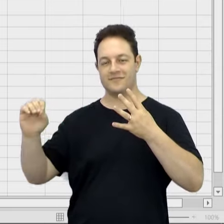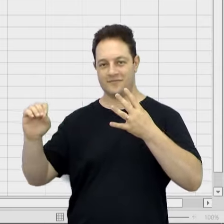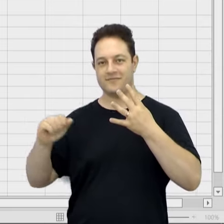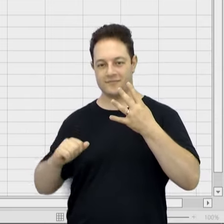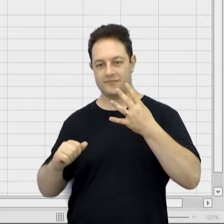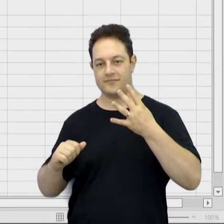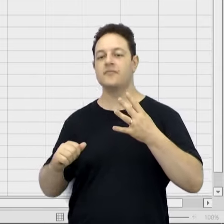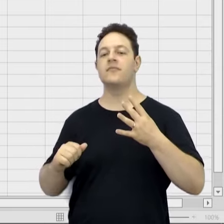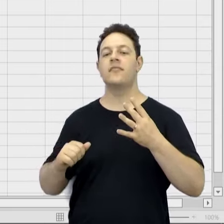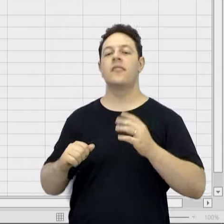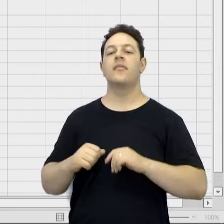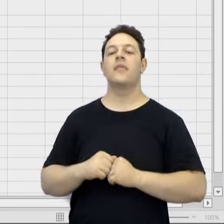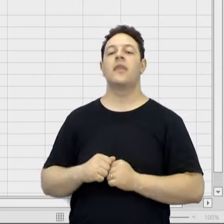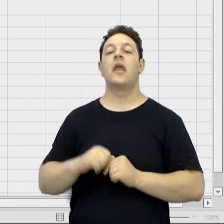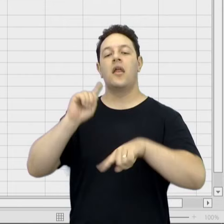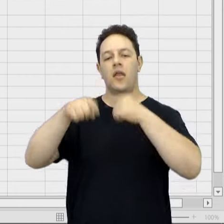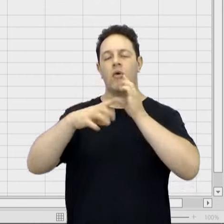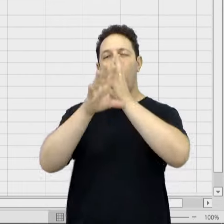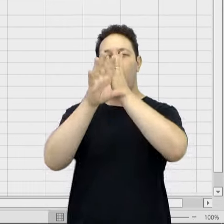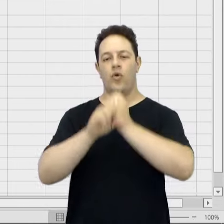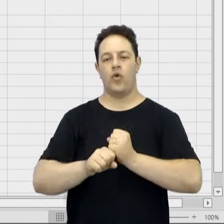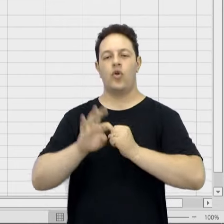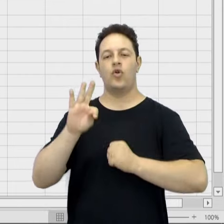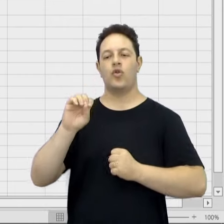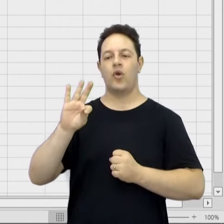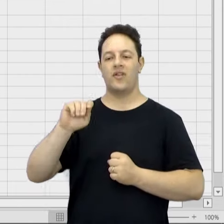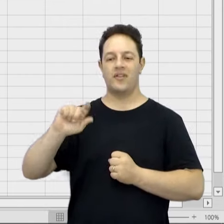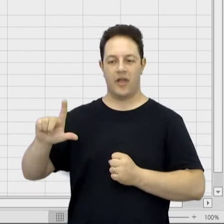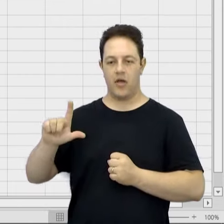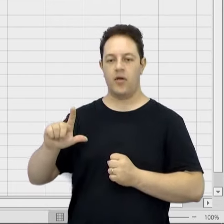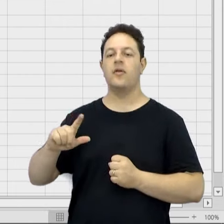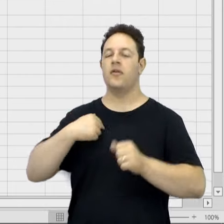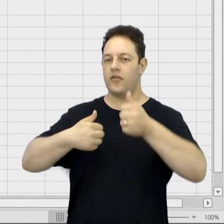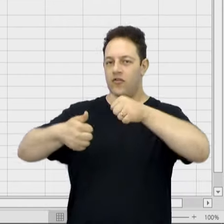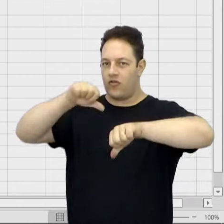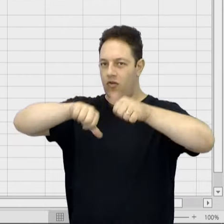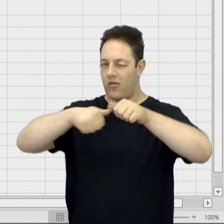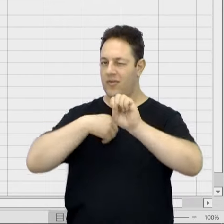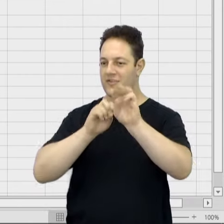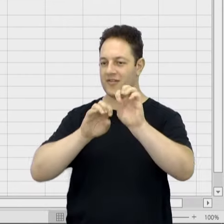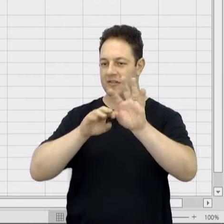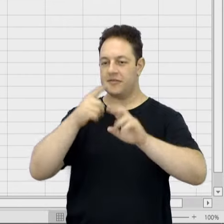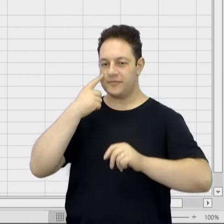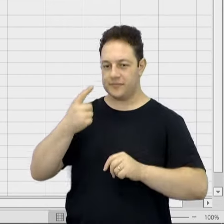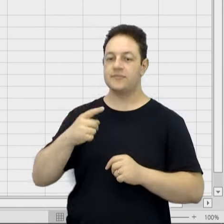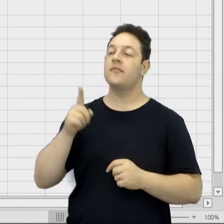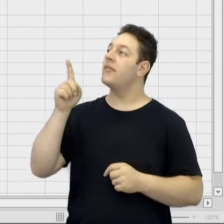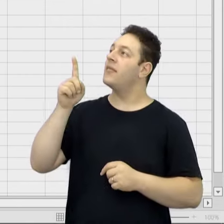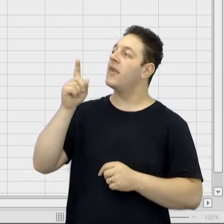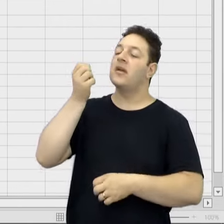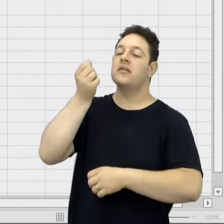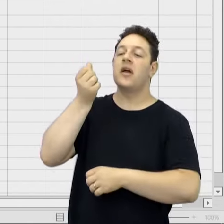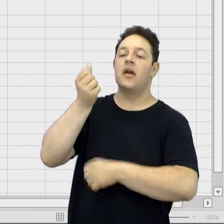1.500. E o total depois eu coloco com a fórmula que eu vou ensinar. Nos